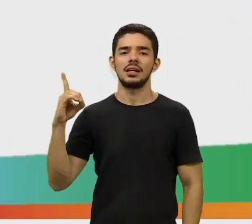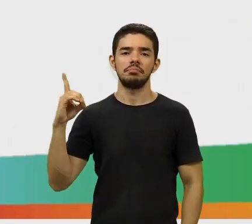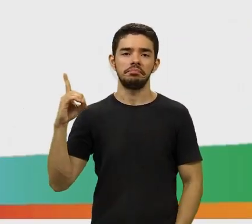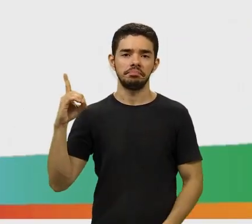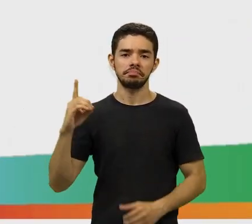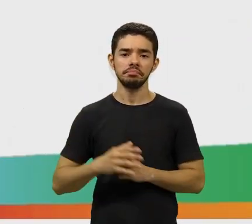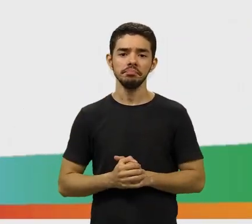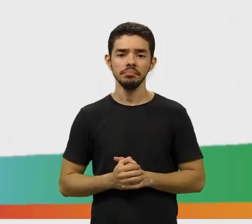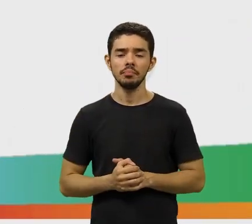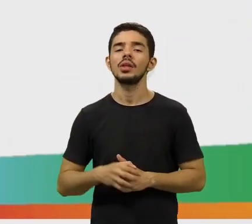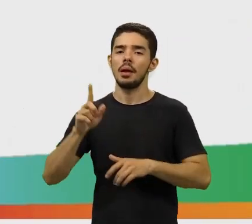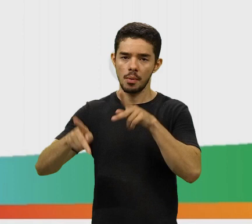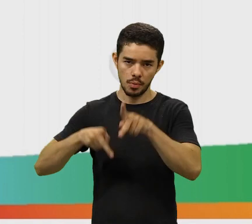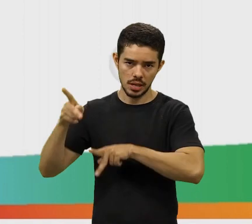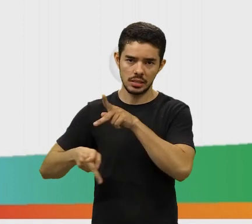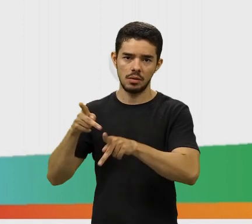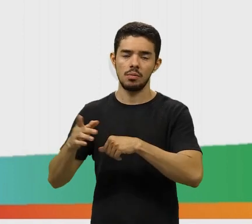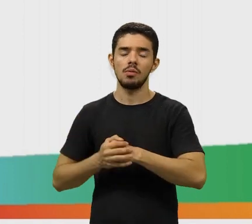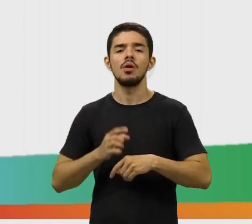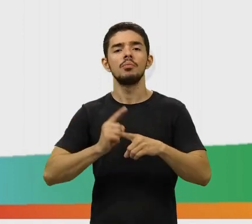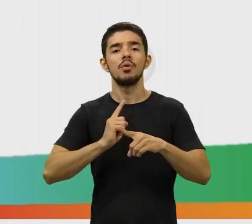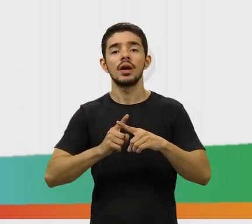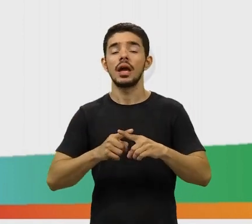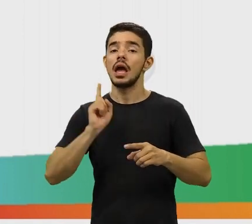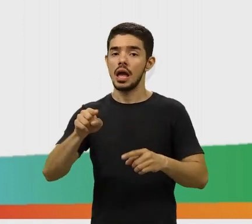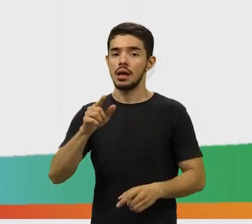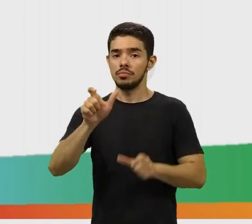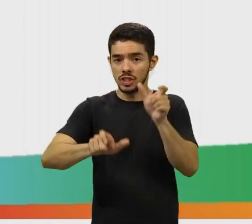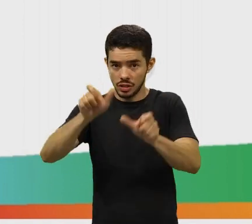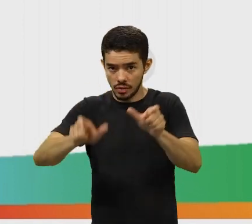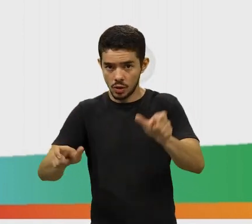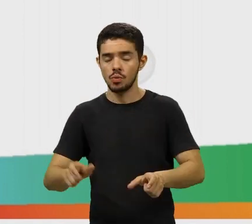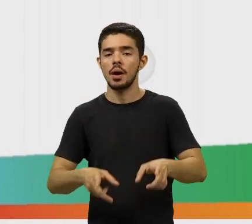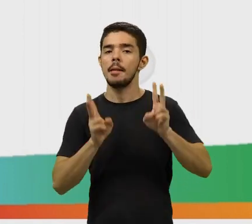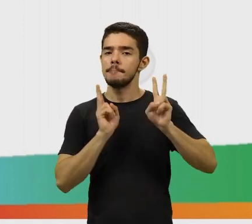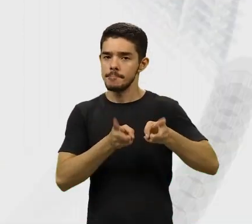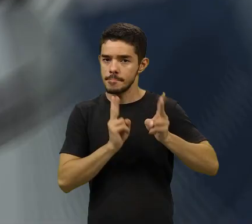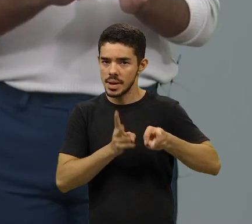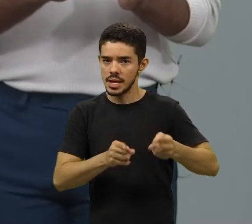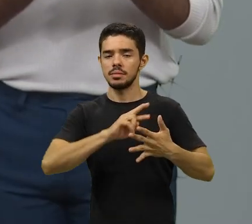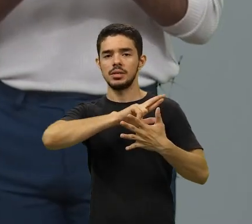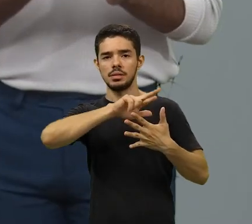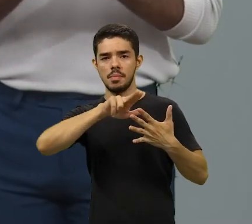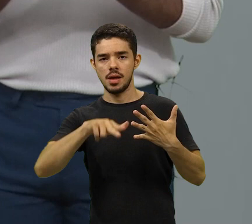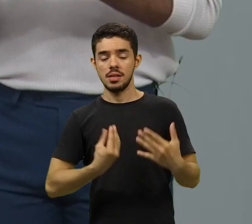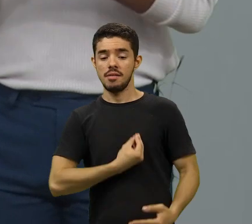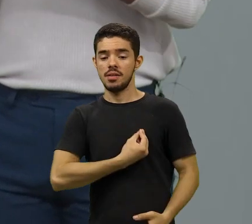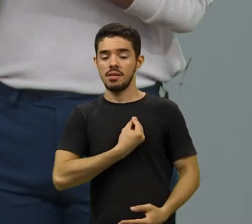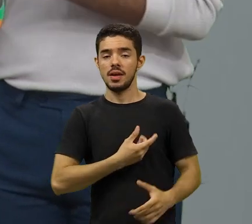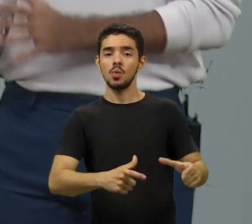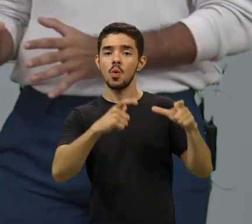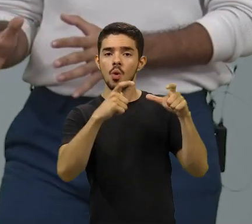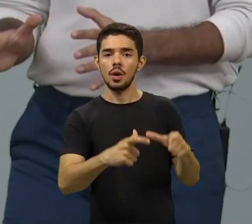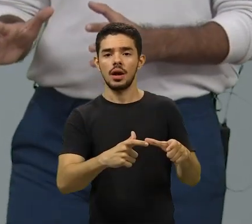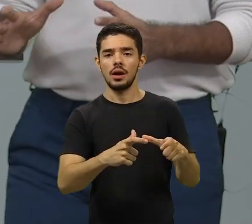é o item D. Constituir uma população. Por quê? São indivíduos da mesma espécie vivendo em um